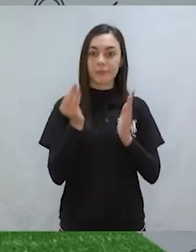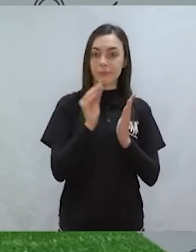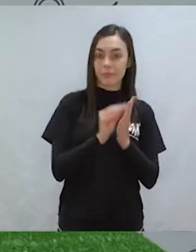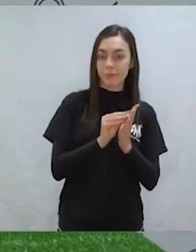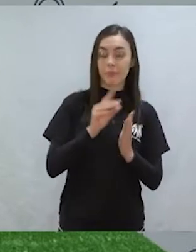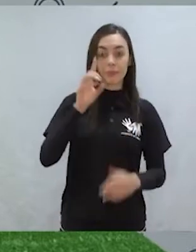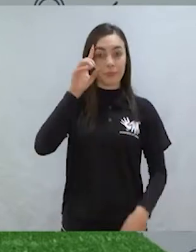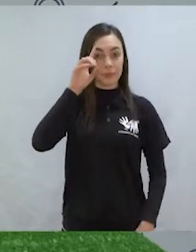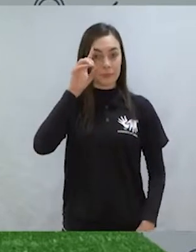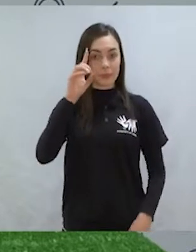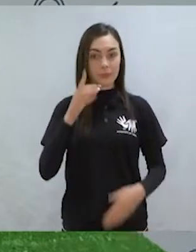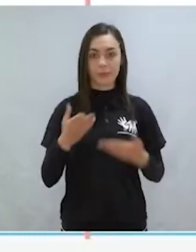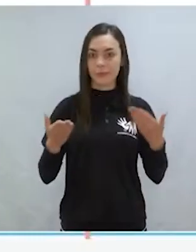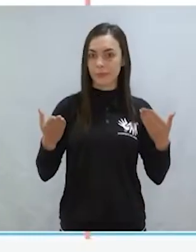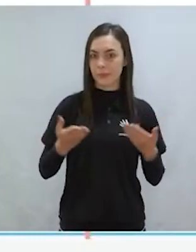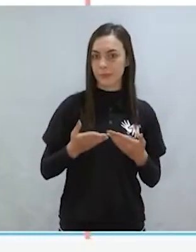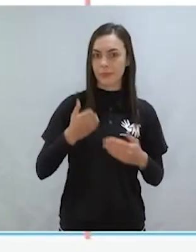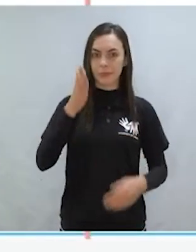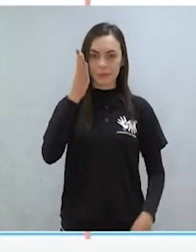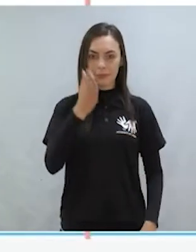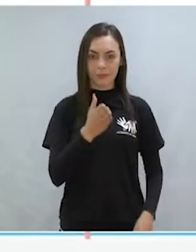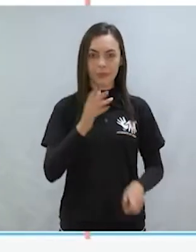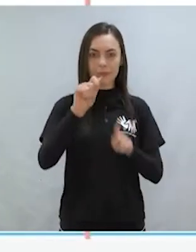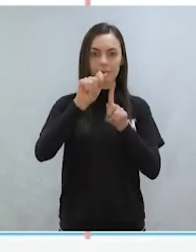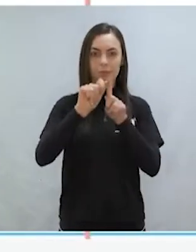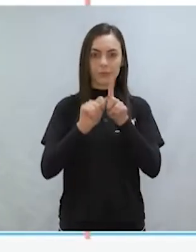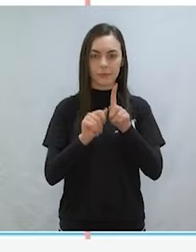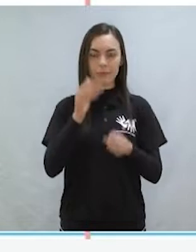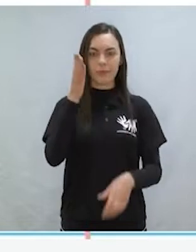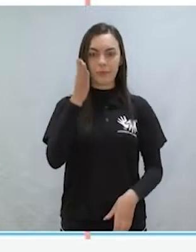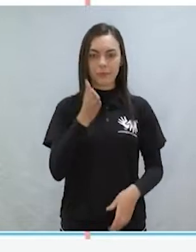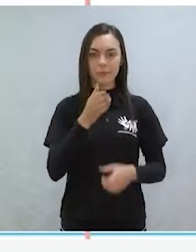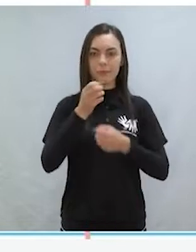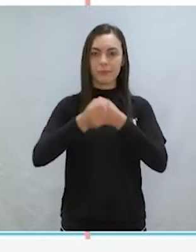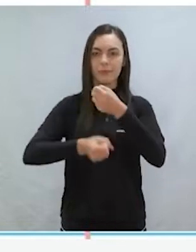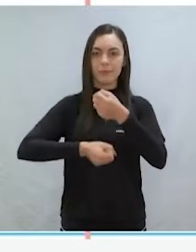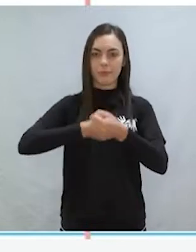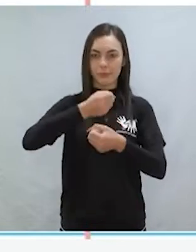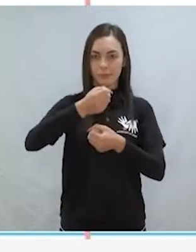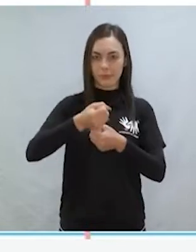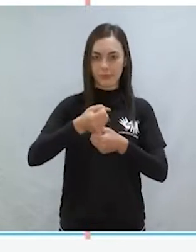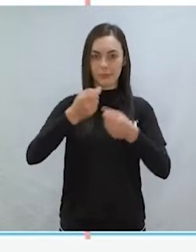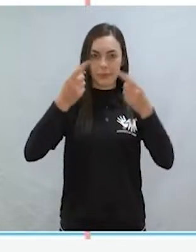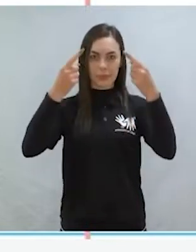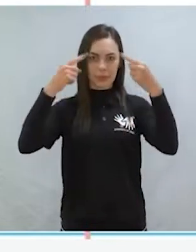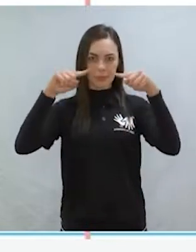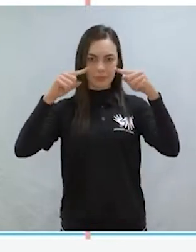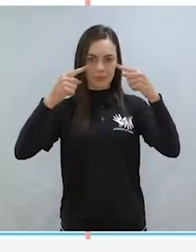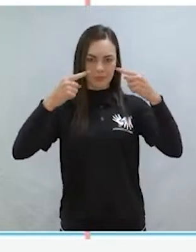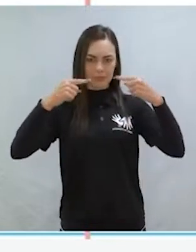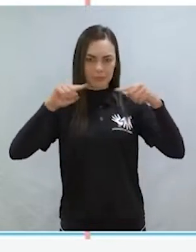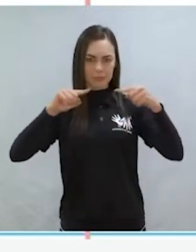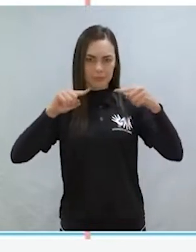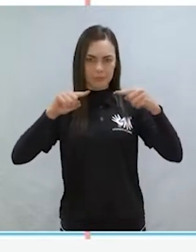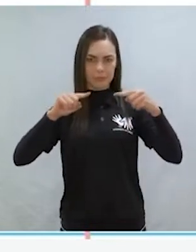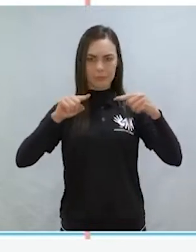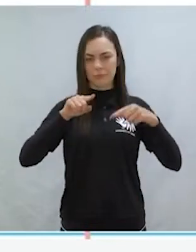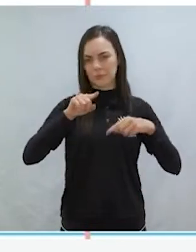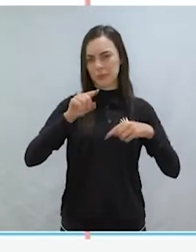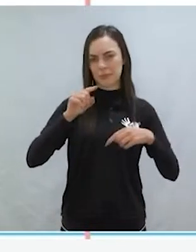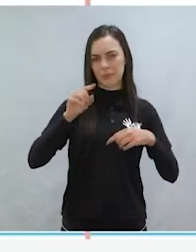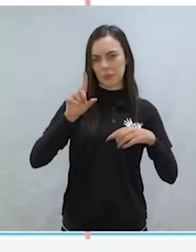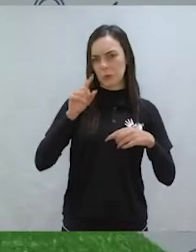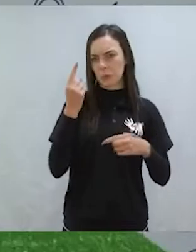cabeçalho? Vocês vão colocar a data de hoje, o mês que nós estamos e o ano. Aí você pula uma ou